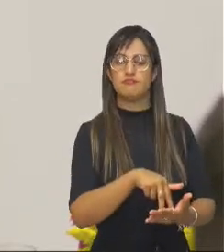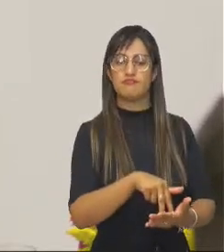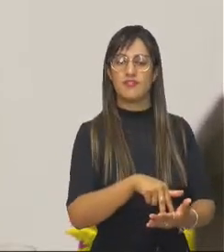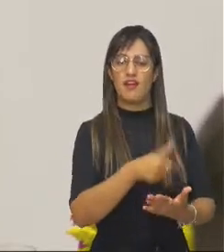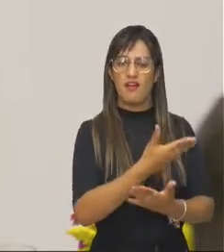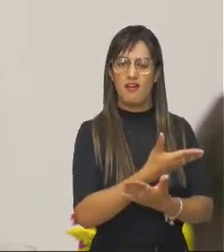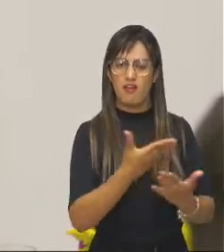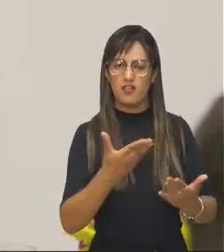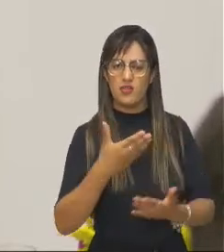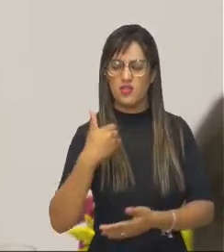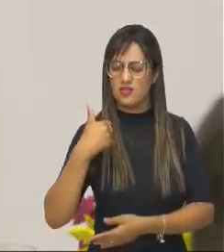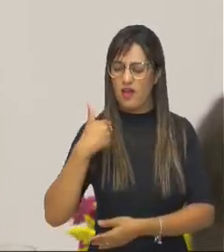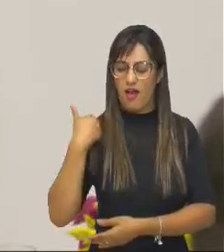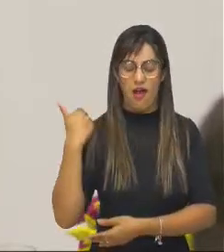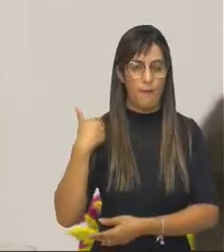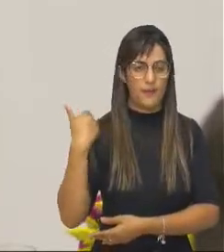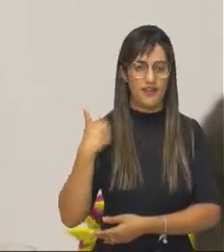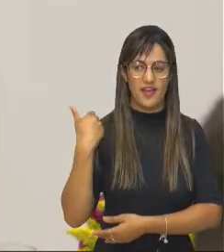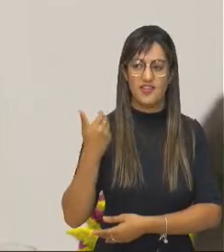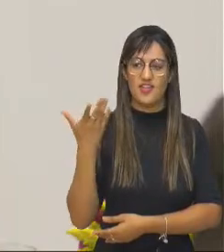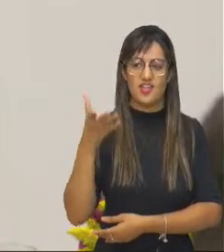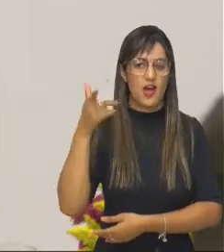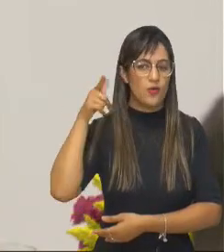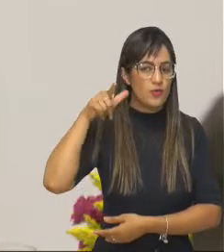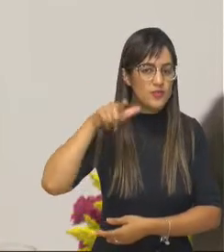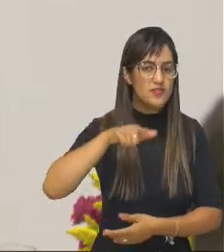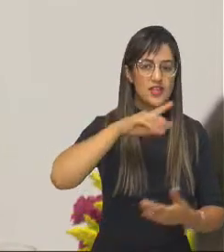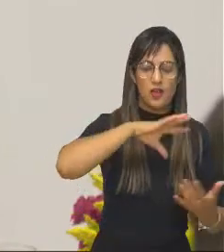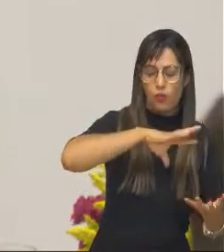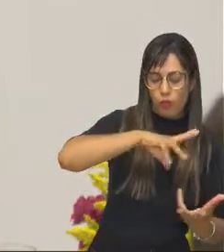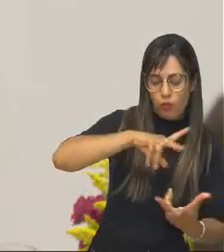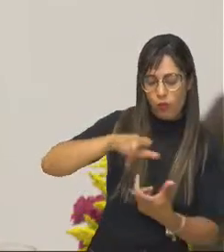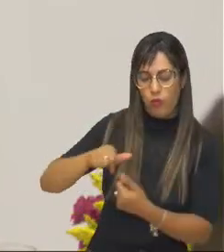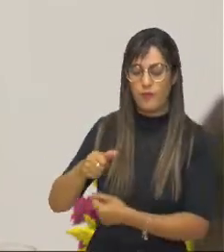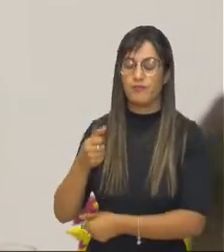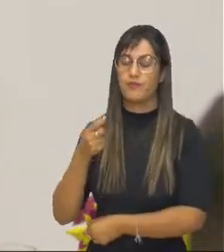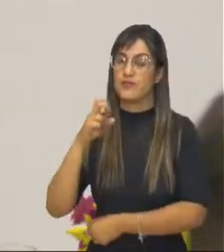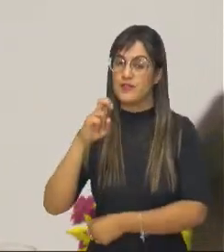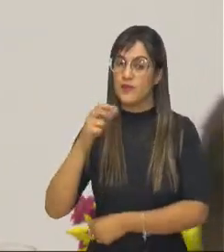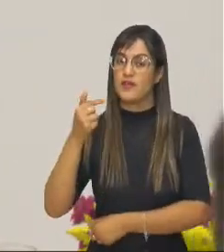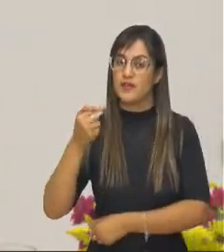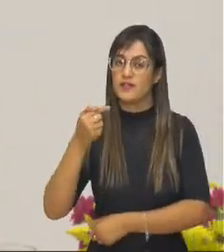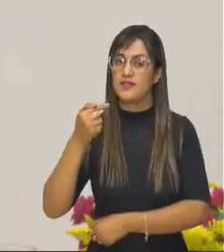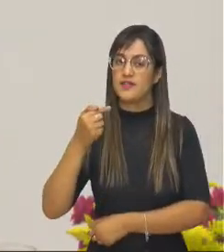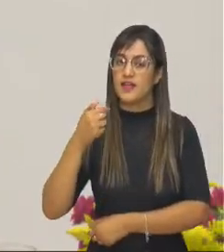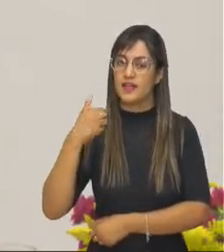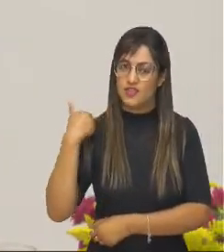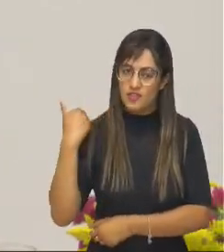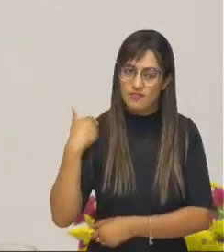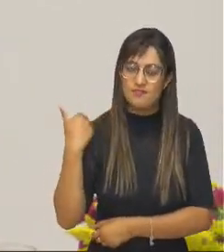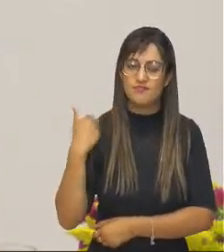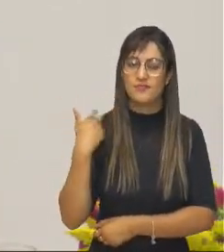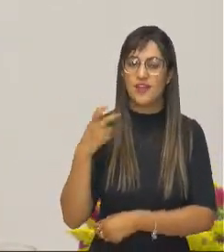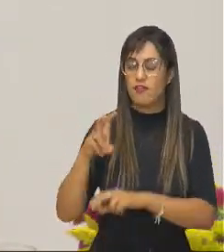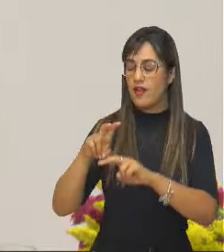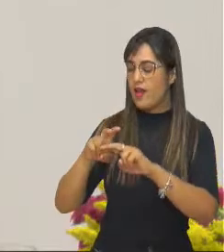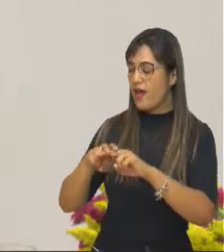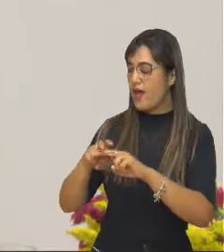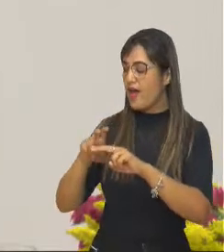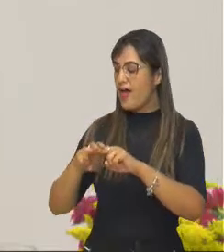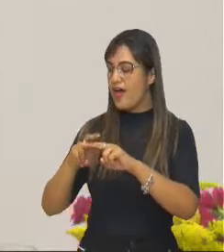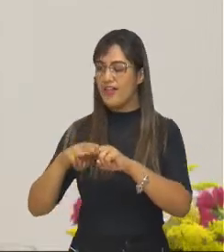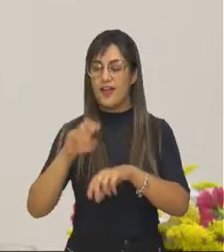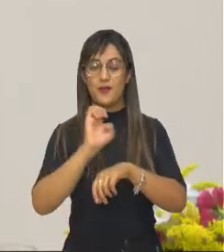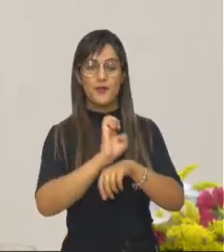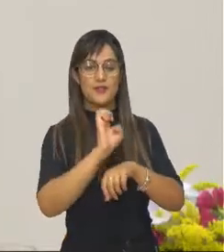já dominaram uma parte desse mundo, quando chegarem a 57 anos. E eu vou estar lá sentadinha, lá em casa, em Salvador, vendo